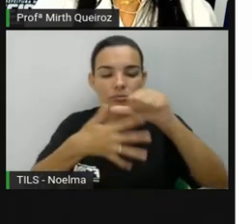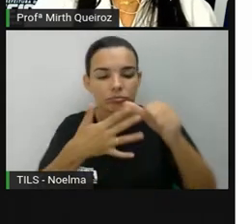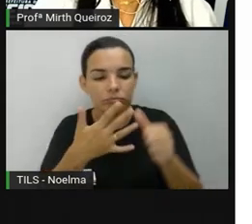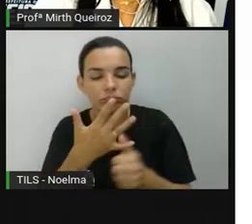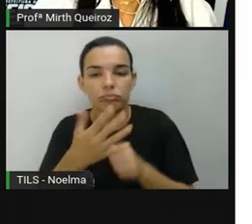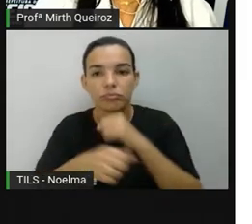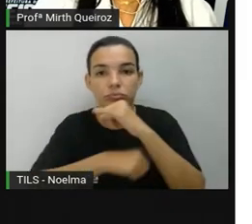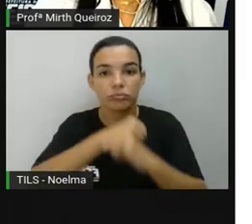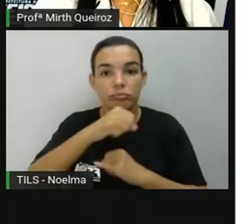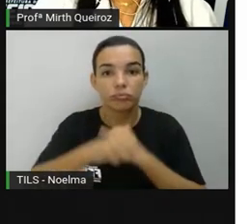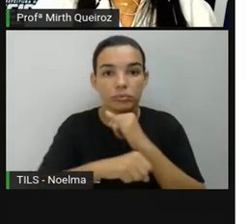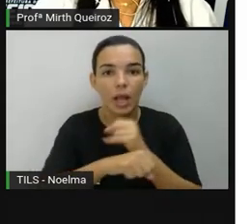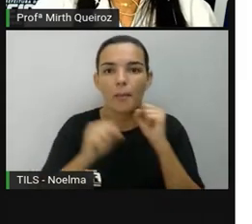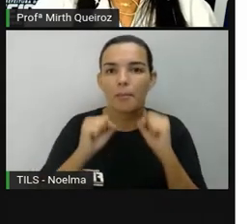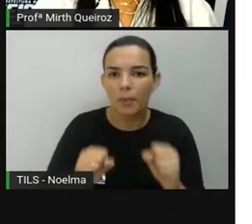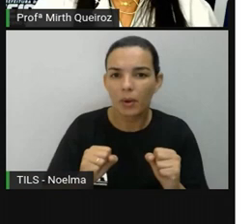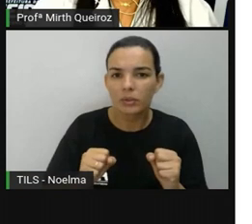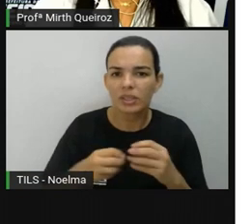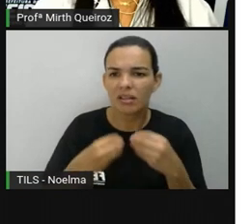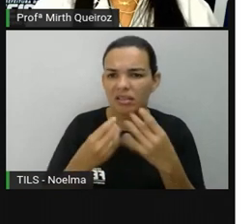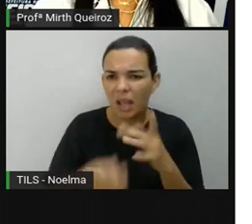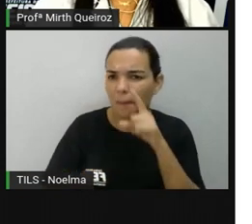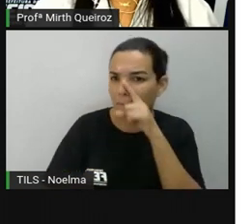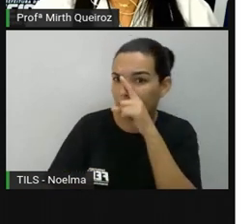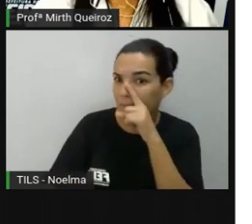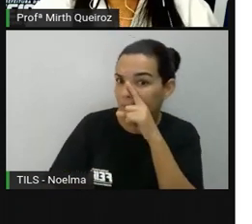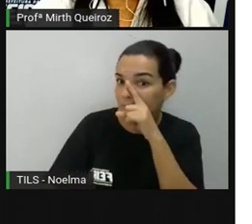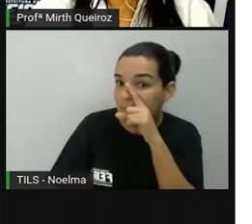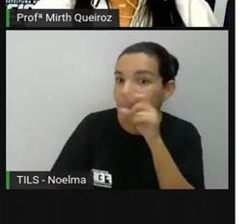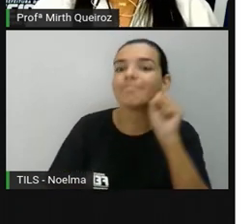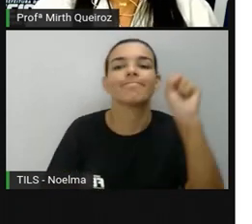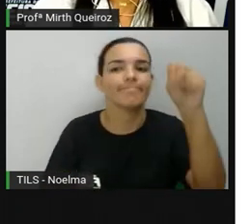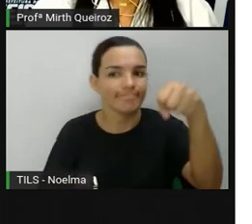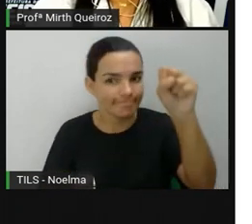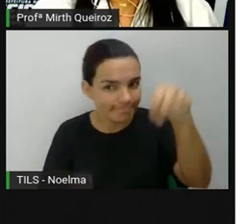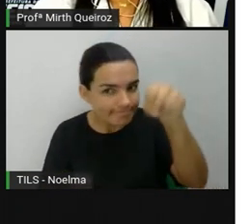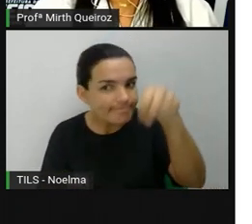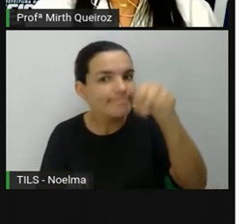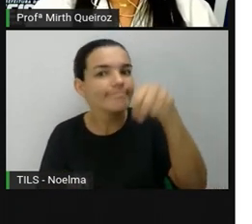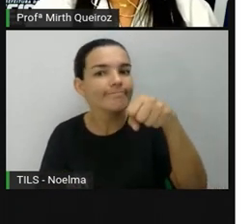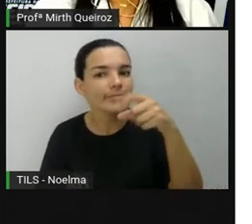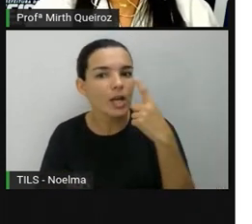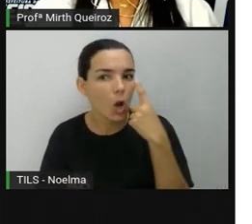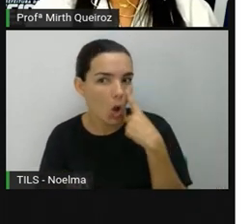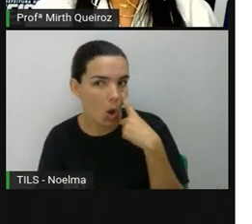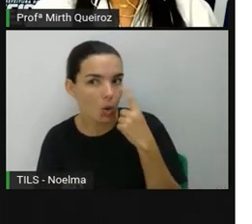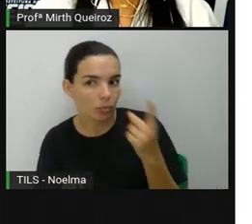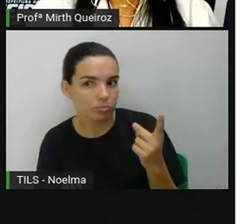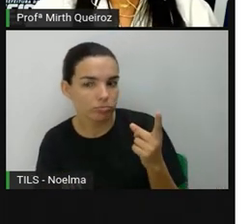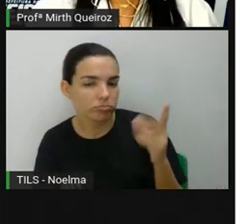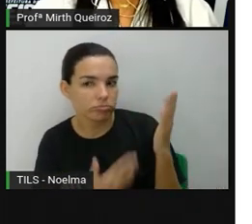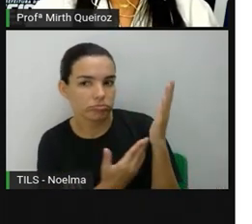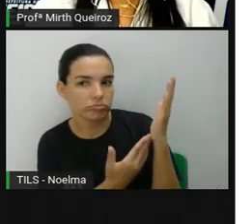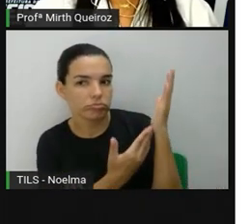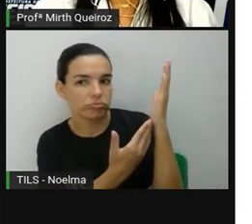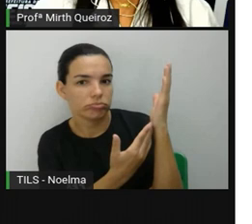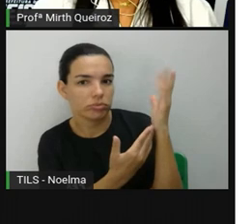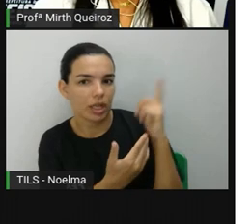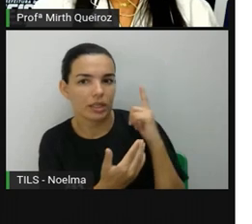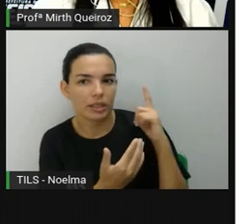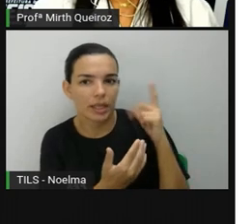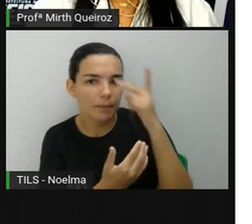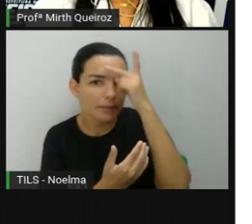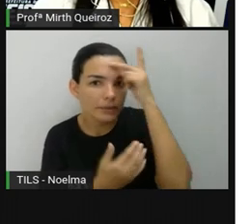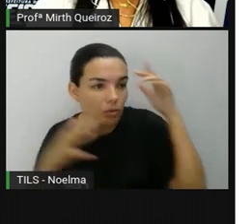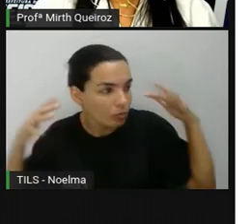As redes sociais podem oferecer perigos? Pode sim. Aí nós temos uma imagem de uma mulher, né, acessando a rede social.